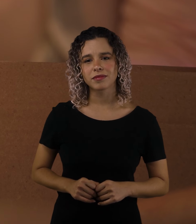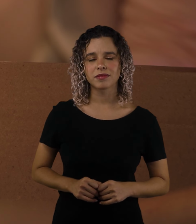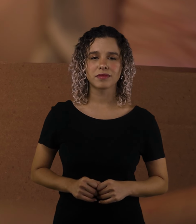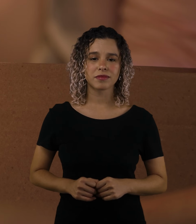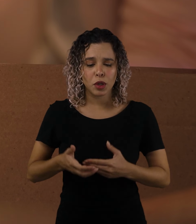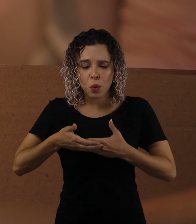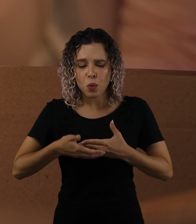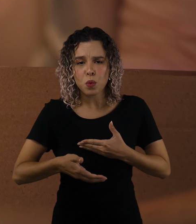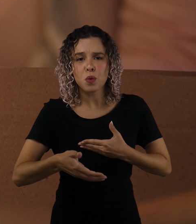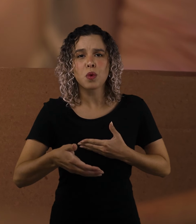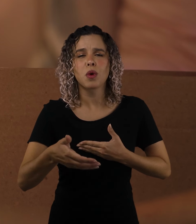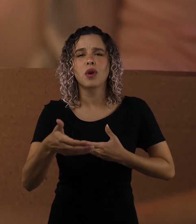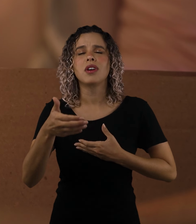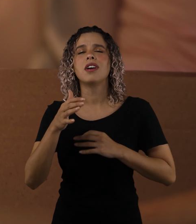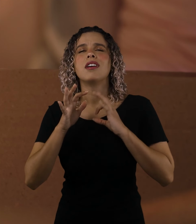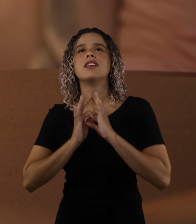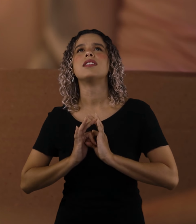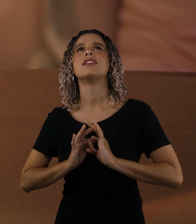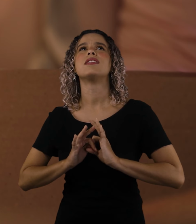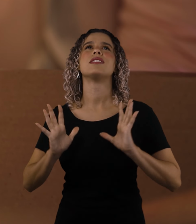I'll soon be free